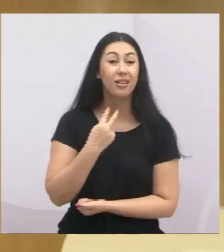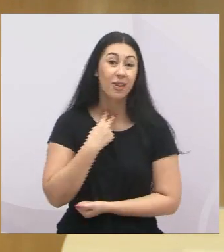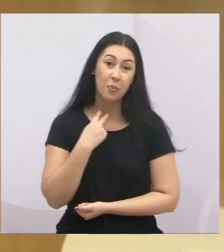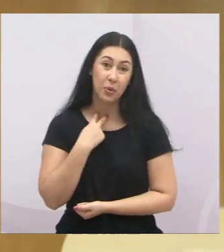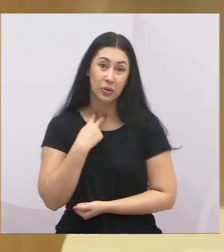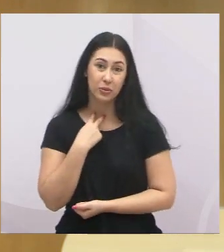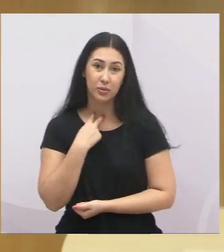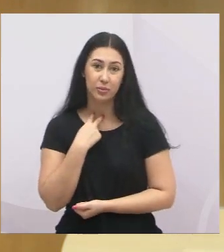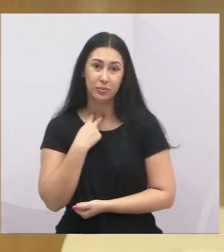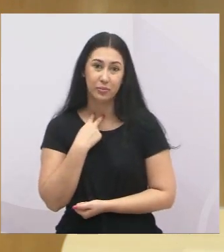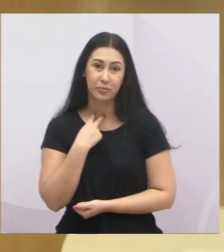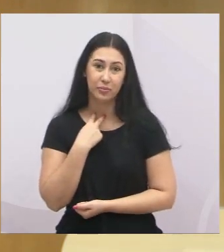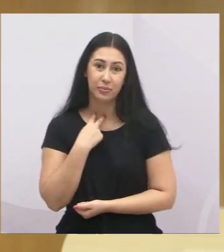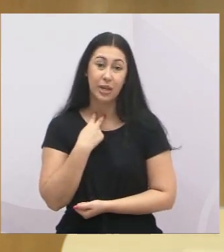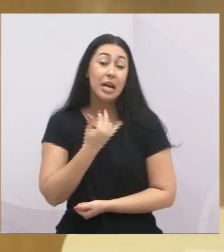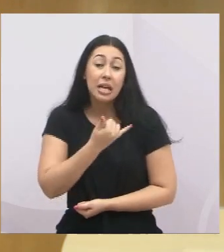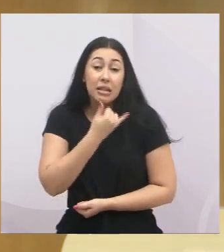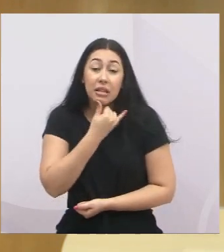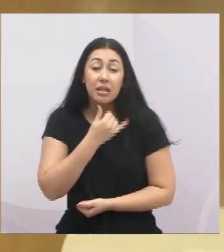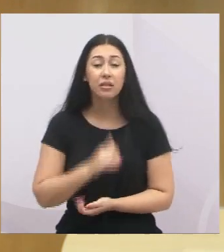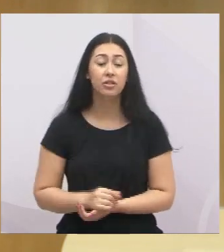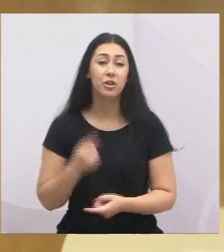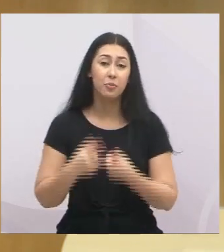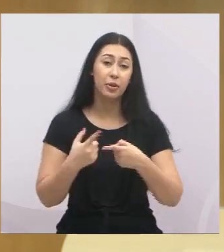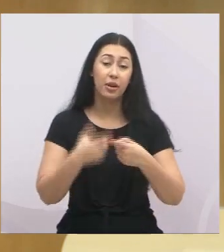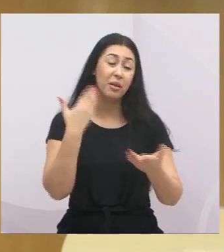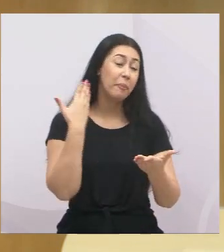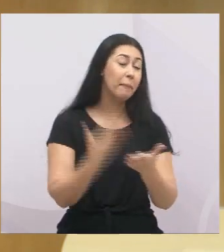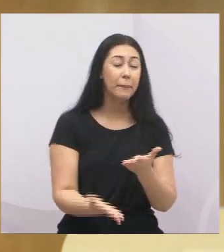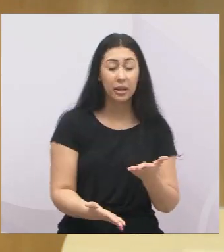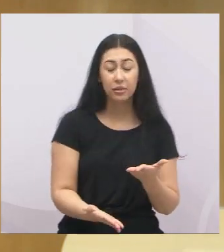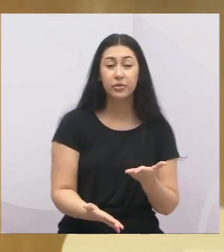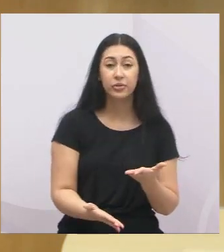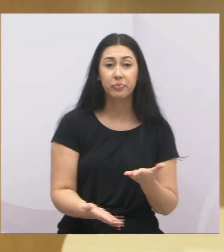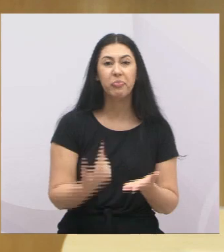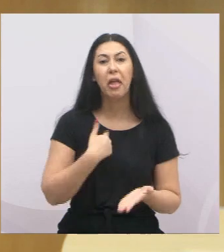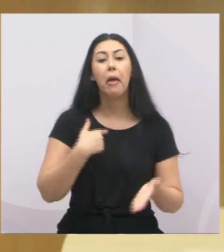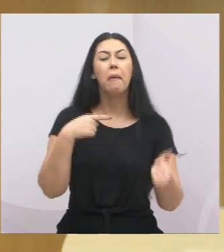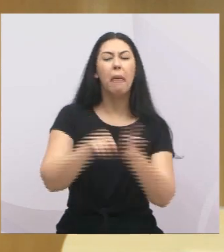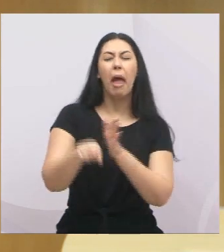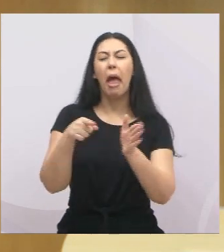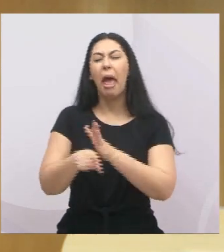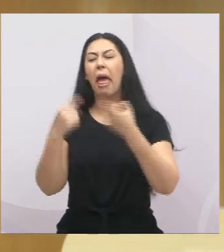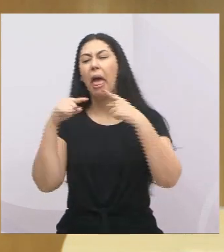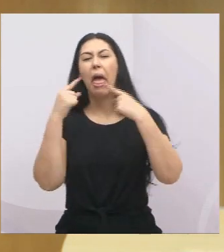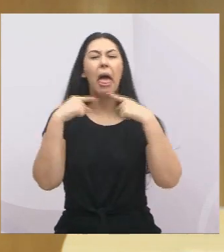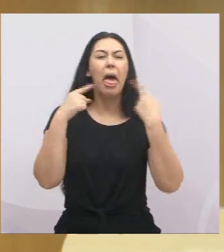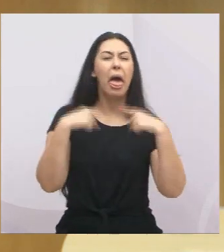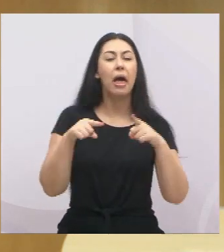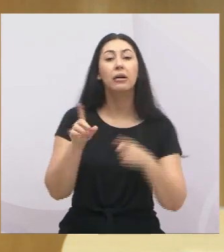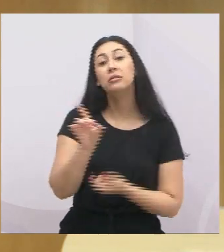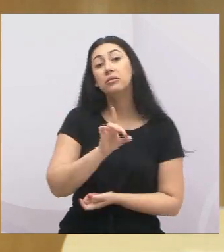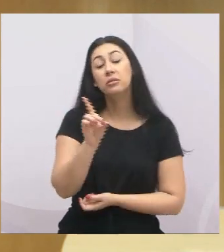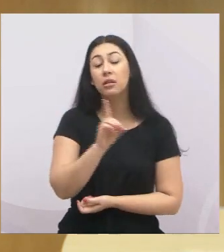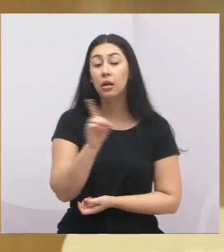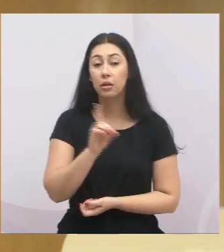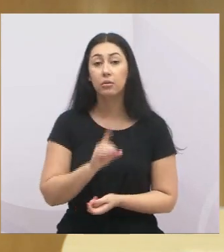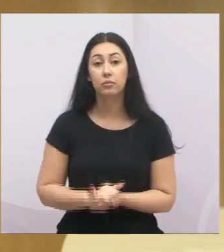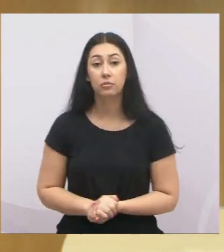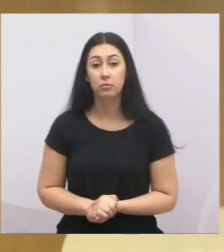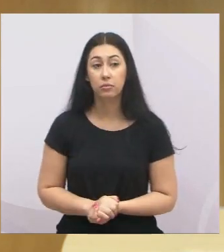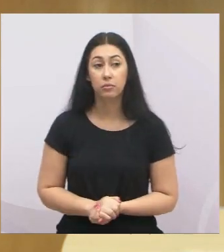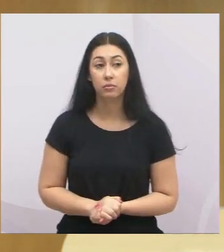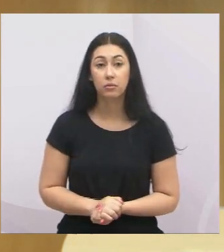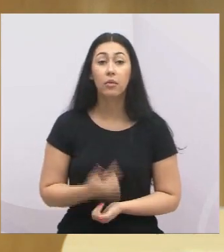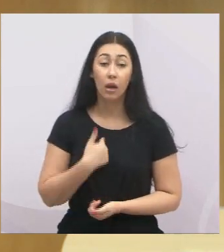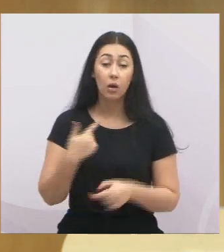porque perde-se a oportunidade de fazer, de fato, um trabalho. Não estou questionando, não estou criticando aqui o que está sendo feito, até